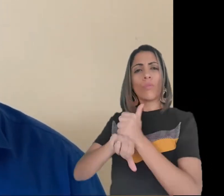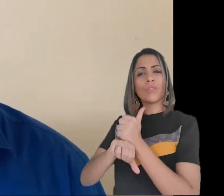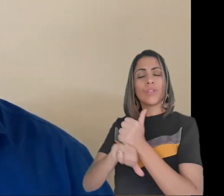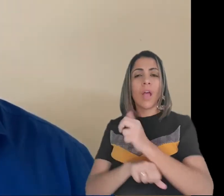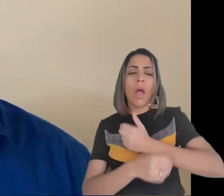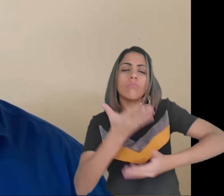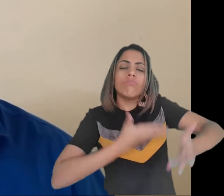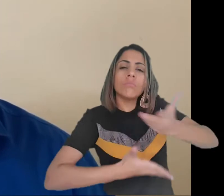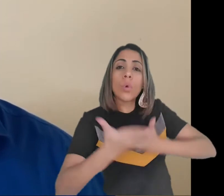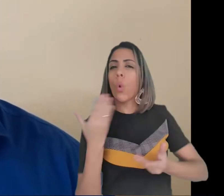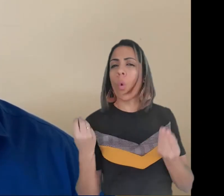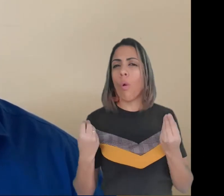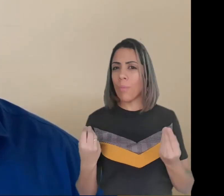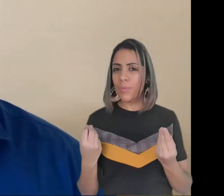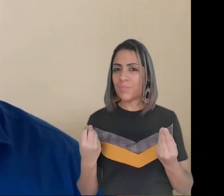ou afetivos?